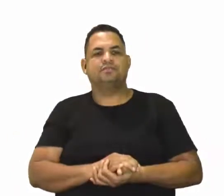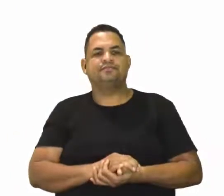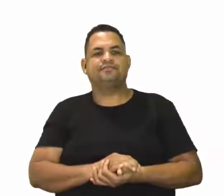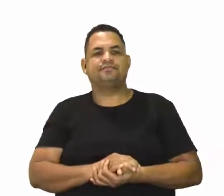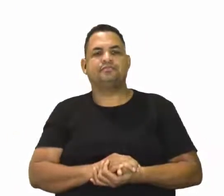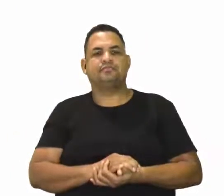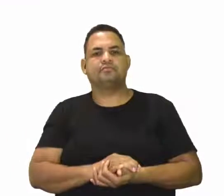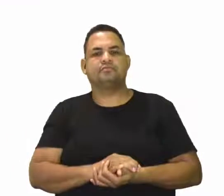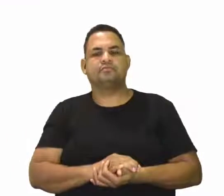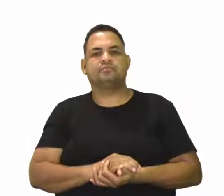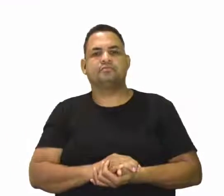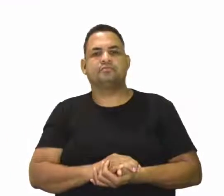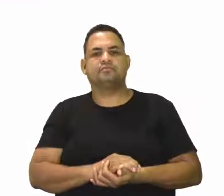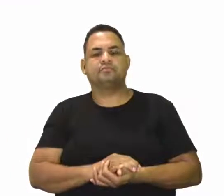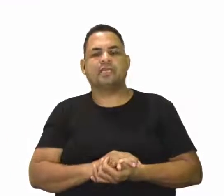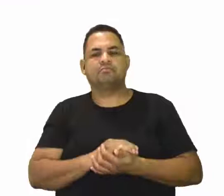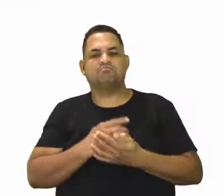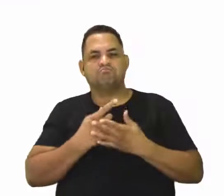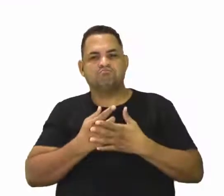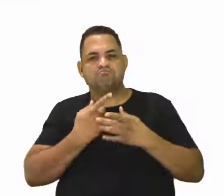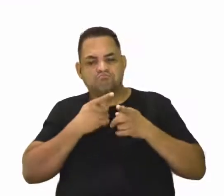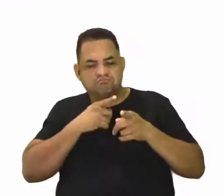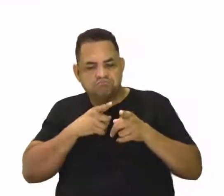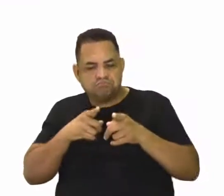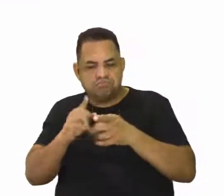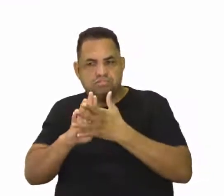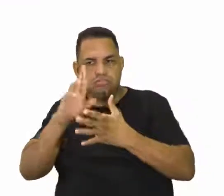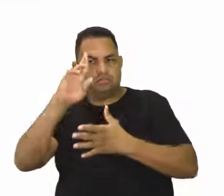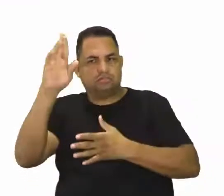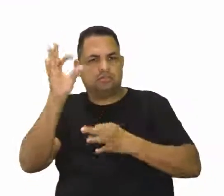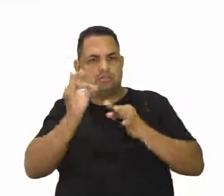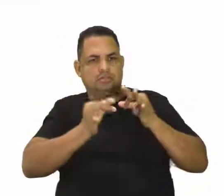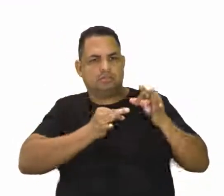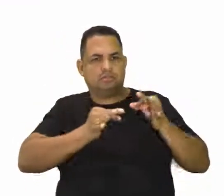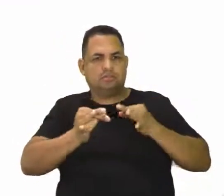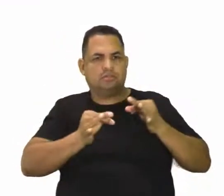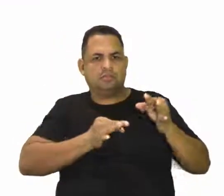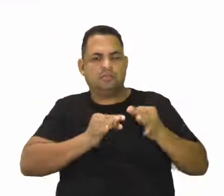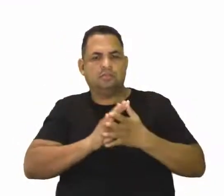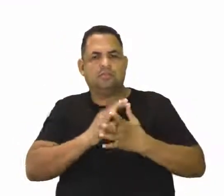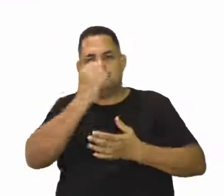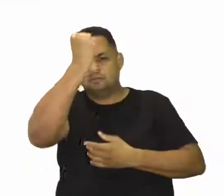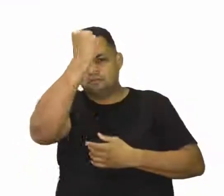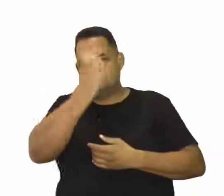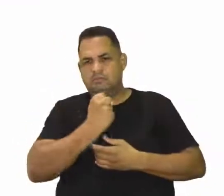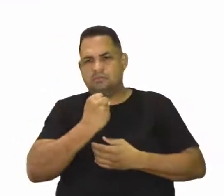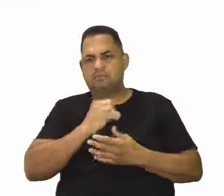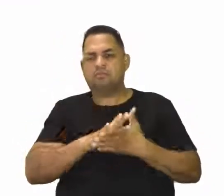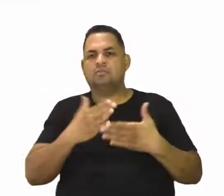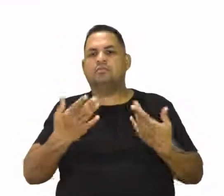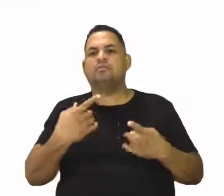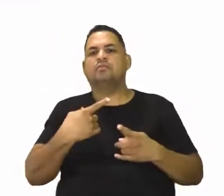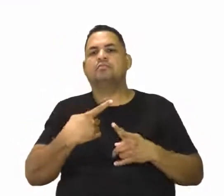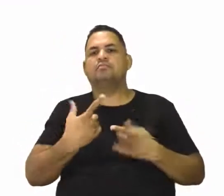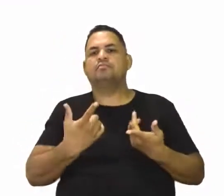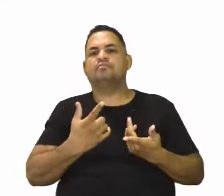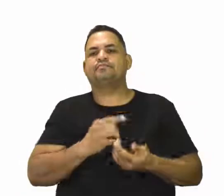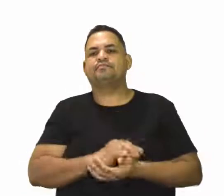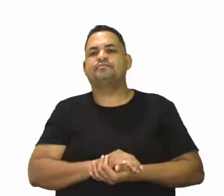em segundo plano com a Perseguição dos livros dessa organização teve um lista porque